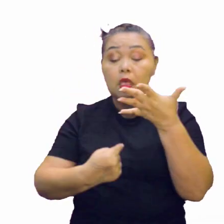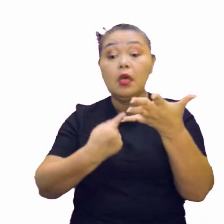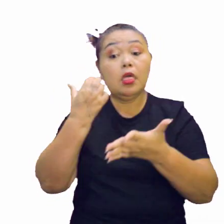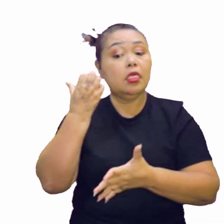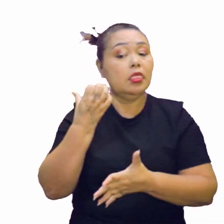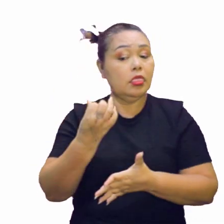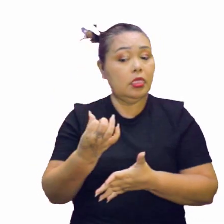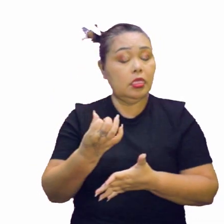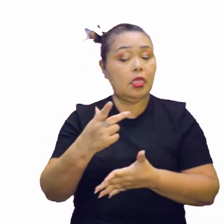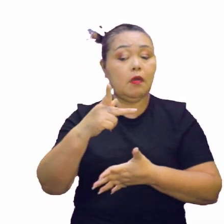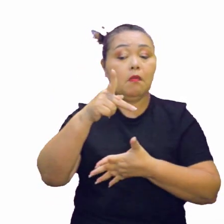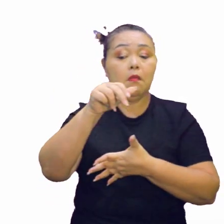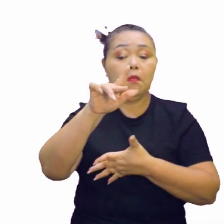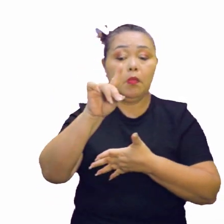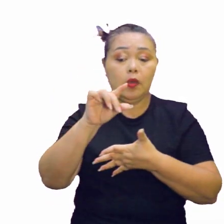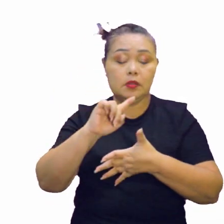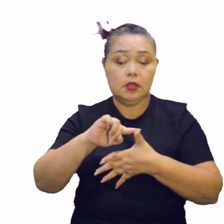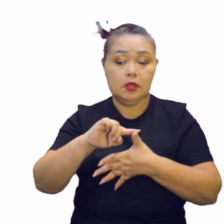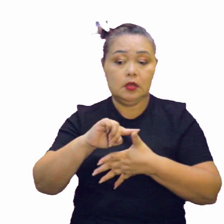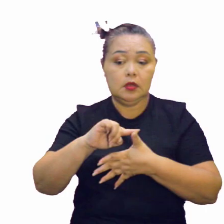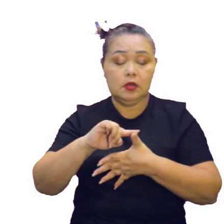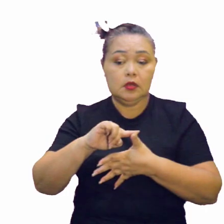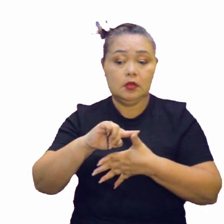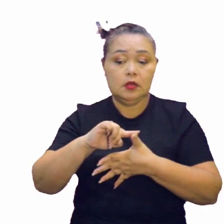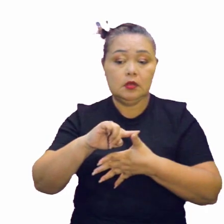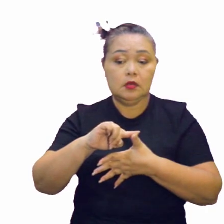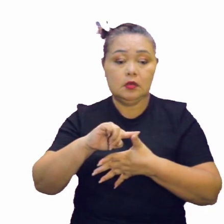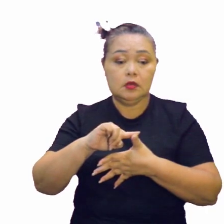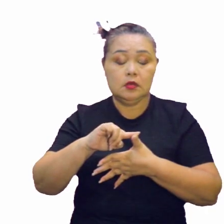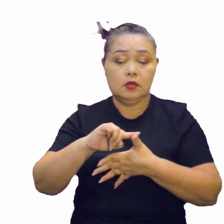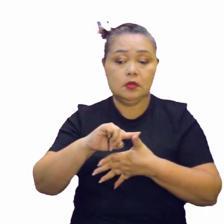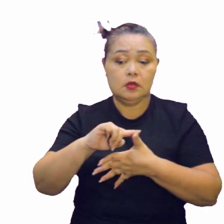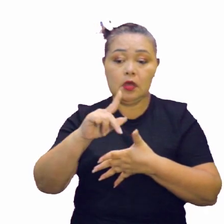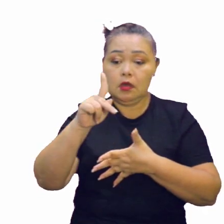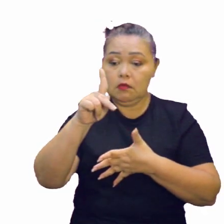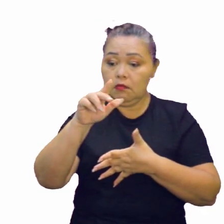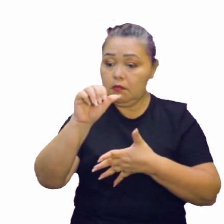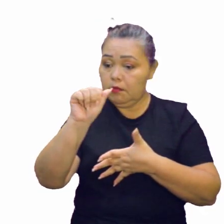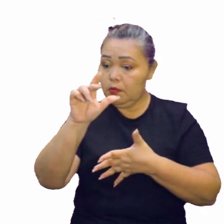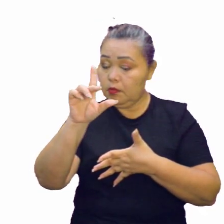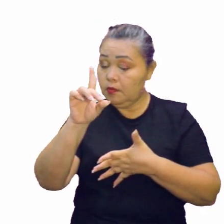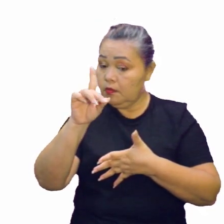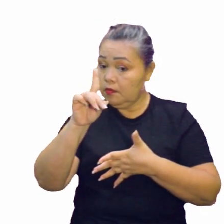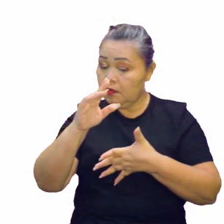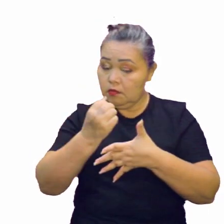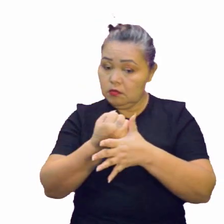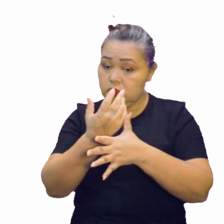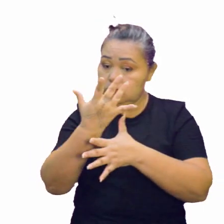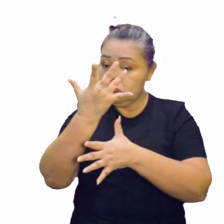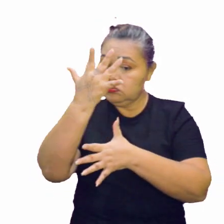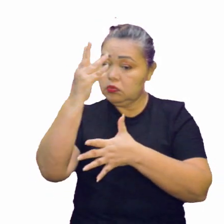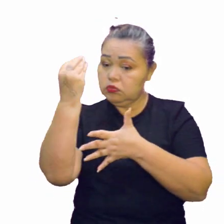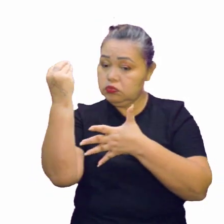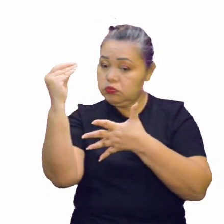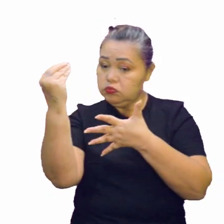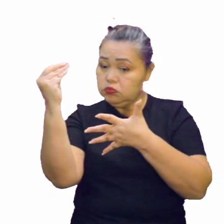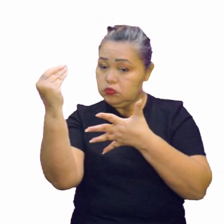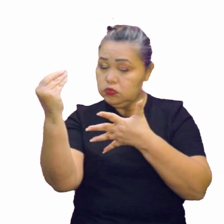poda de formação, não, poda de crescimento,